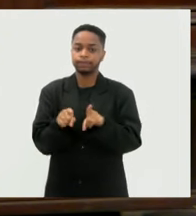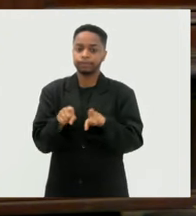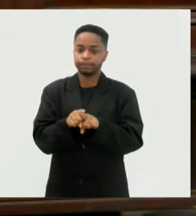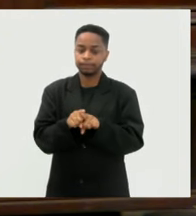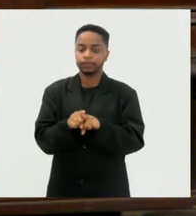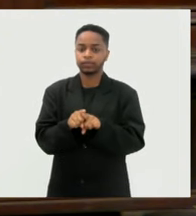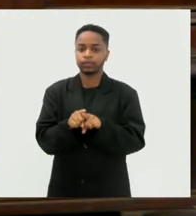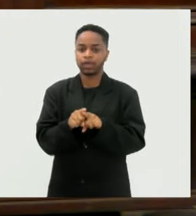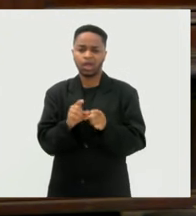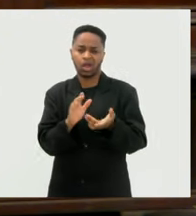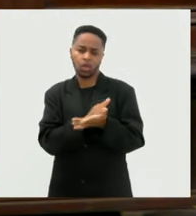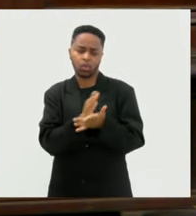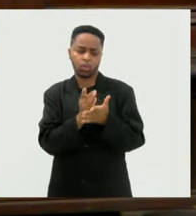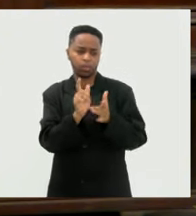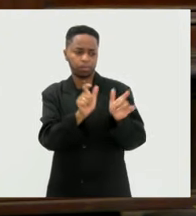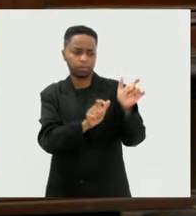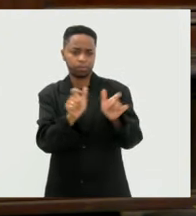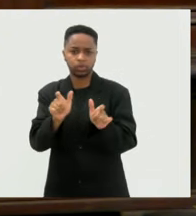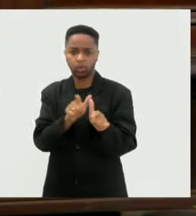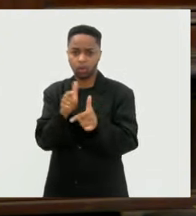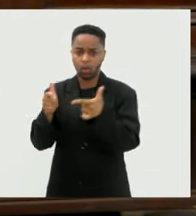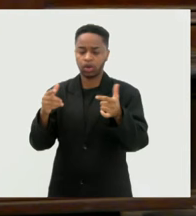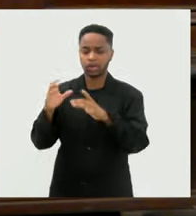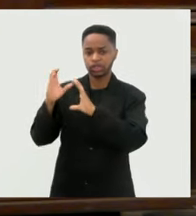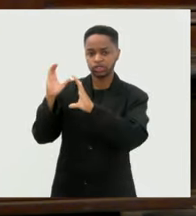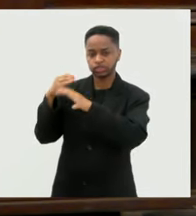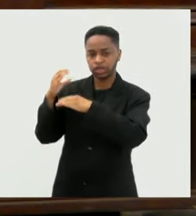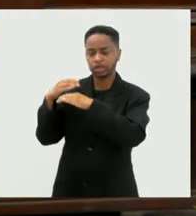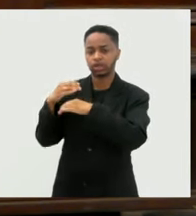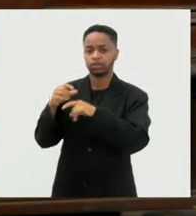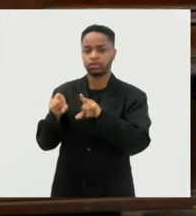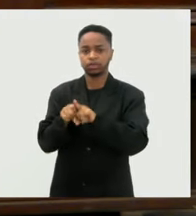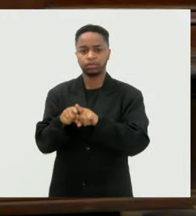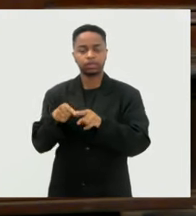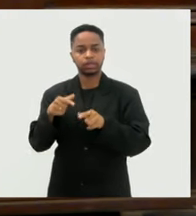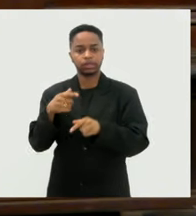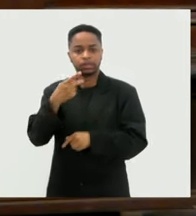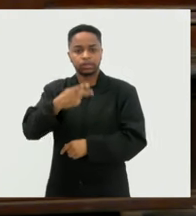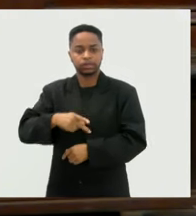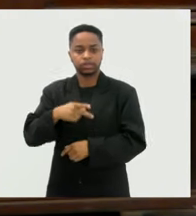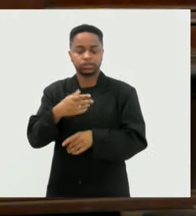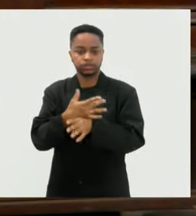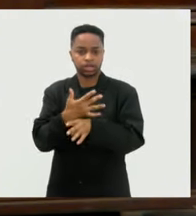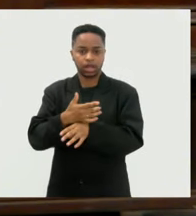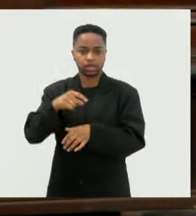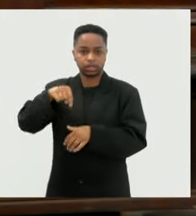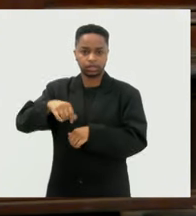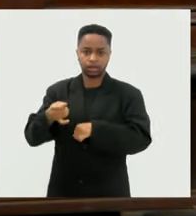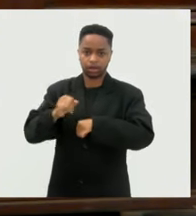meia dúzia de engenheiros do município da capital.